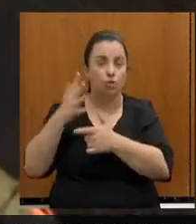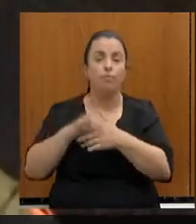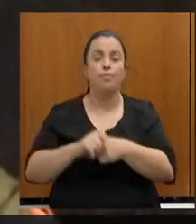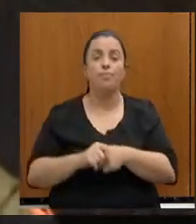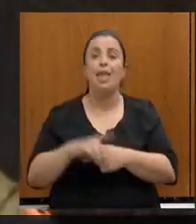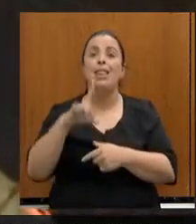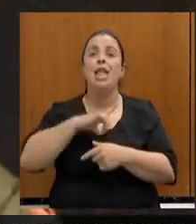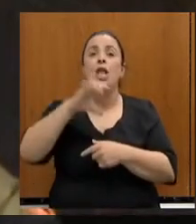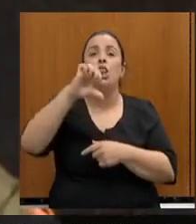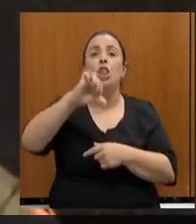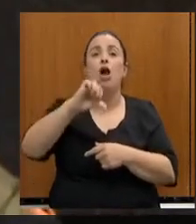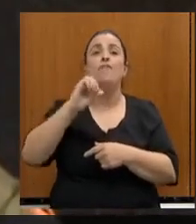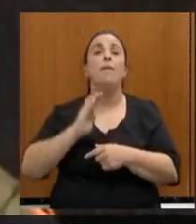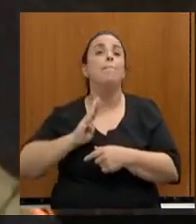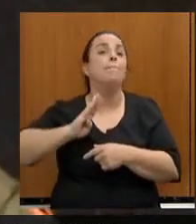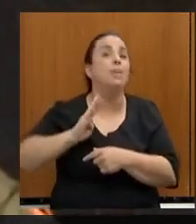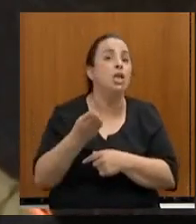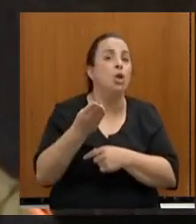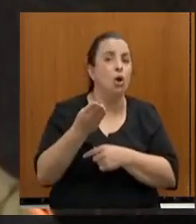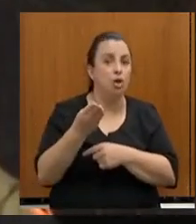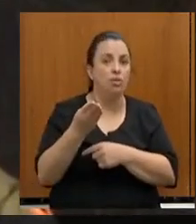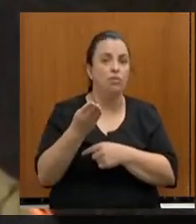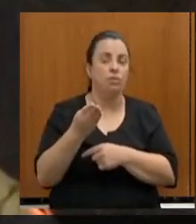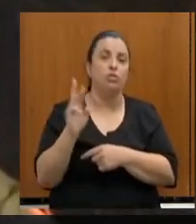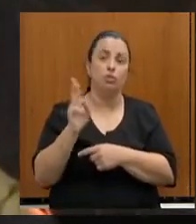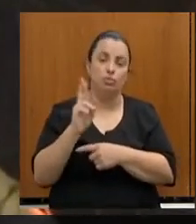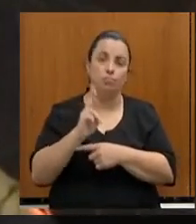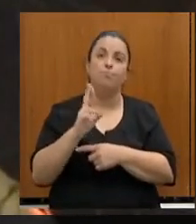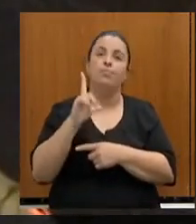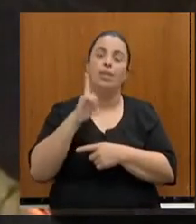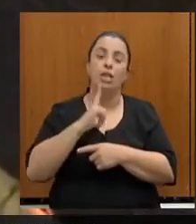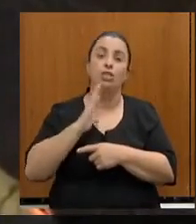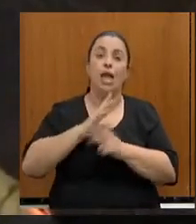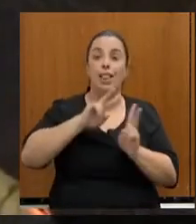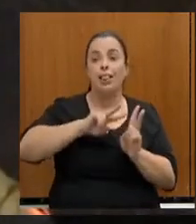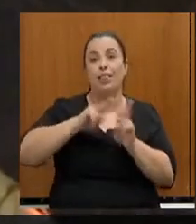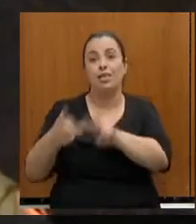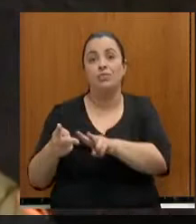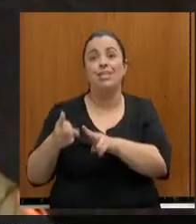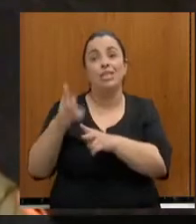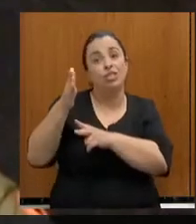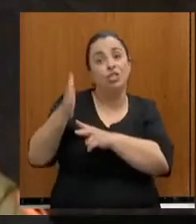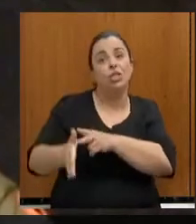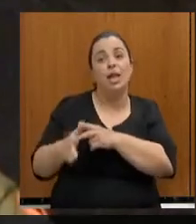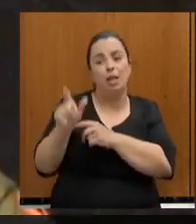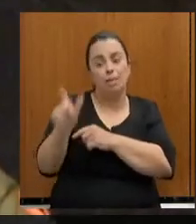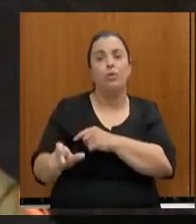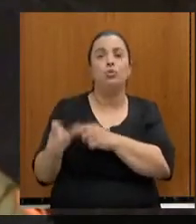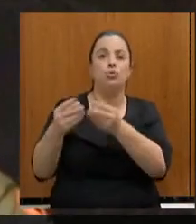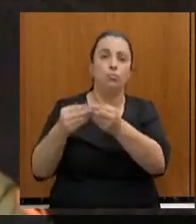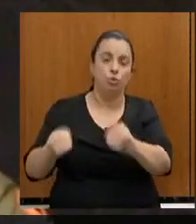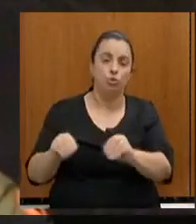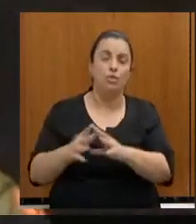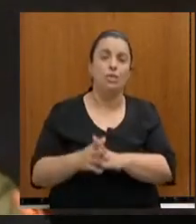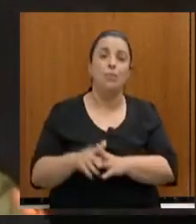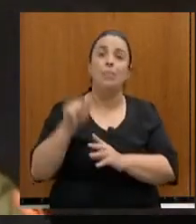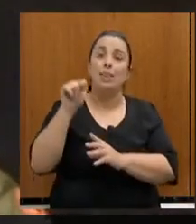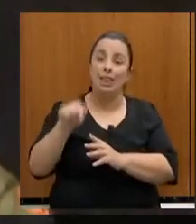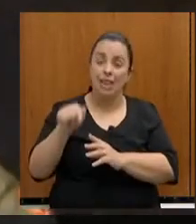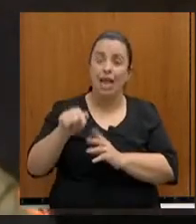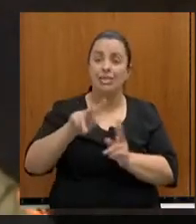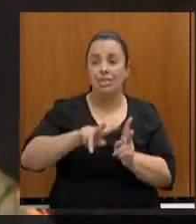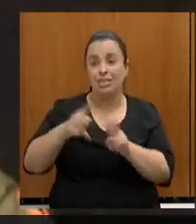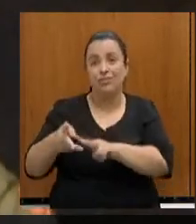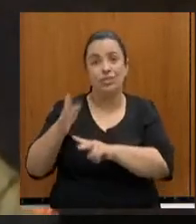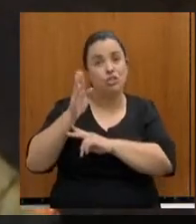reais 9 bilhões em transferência direta para os atingidos serão feitas para os